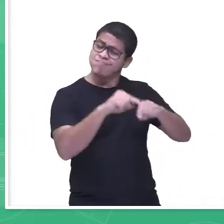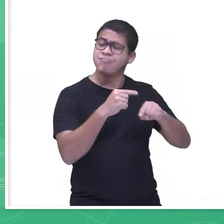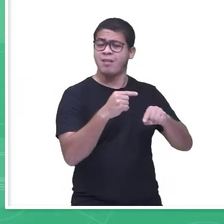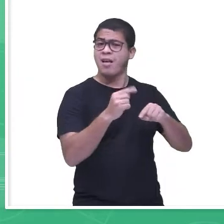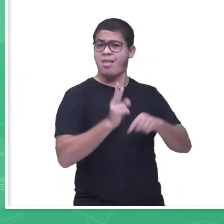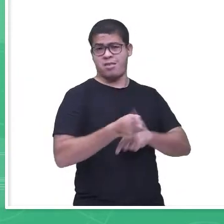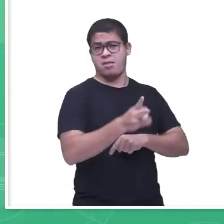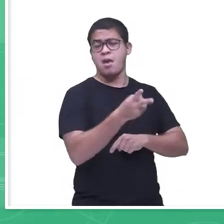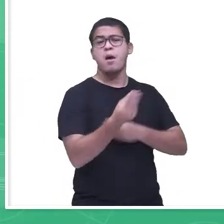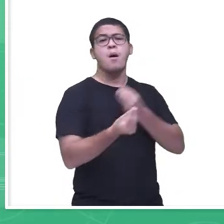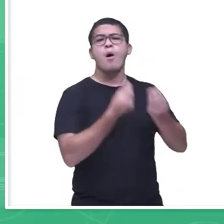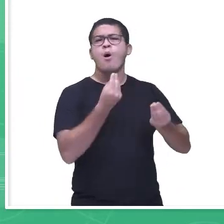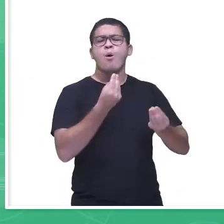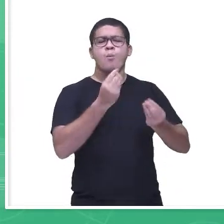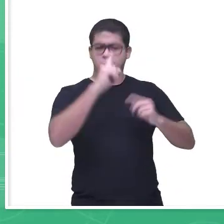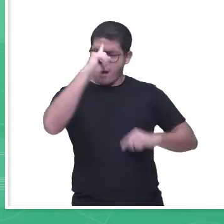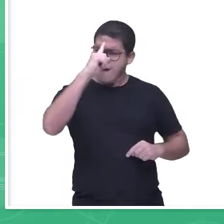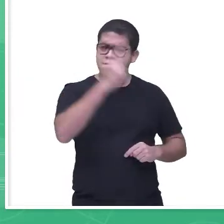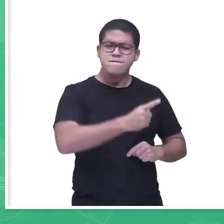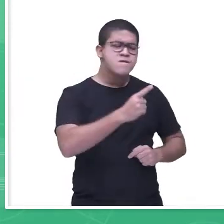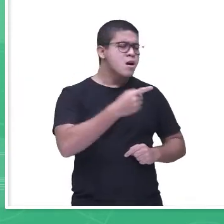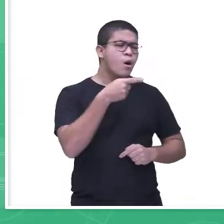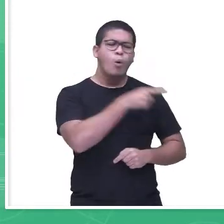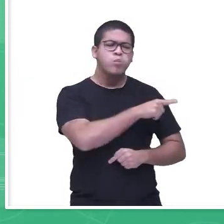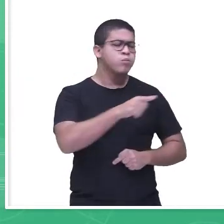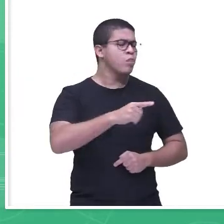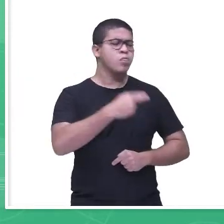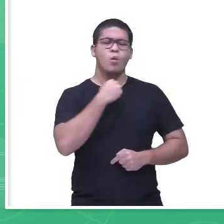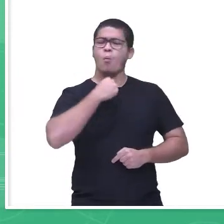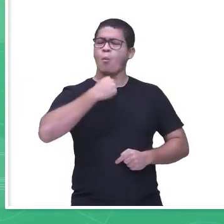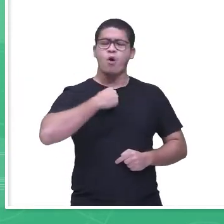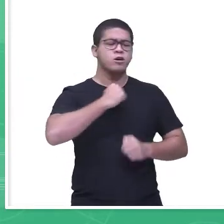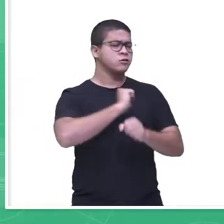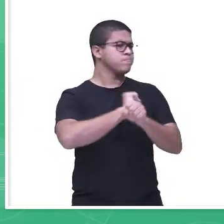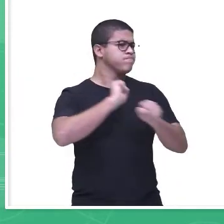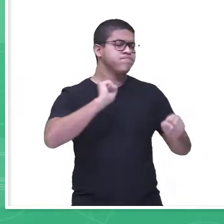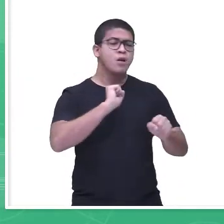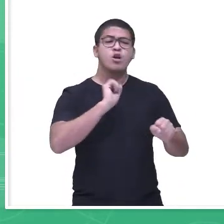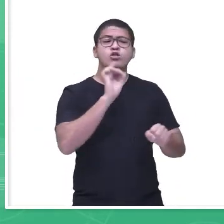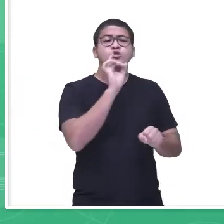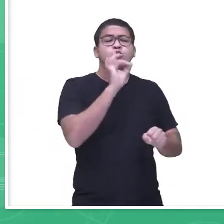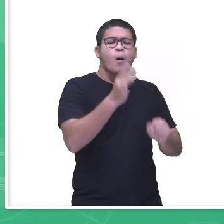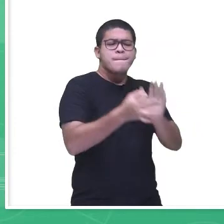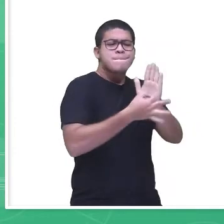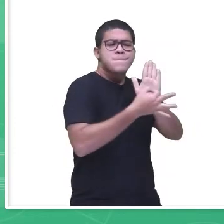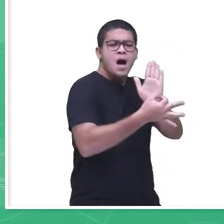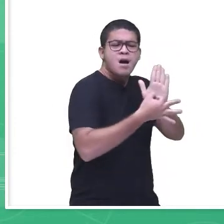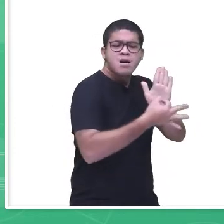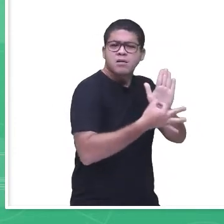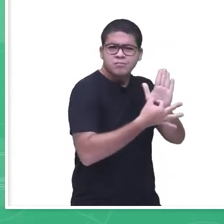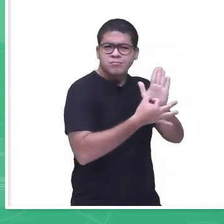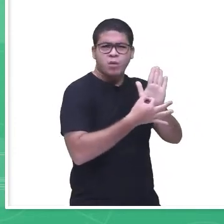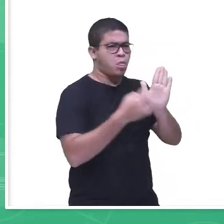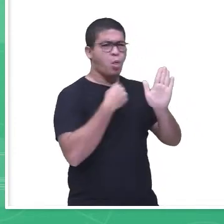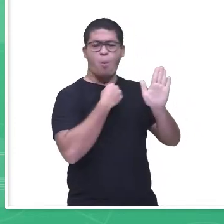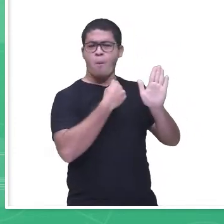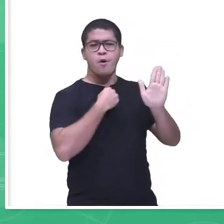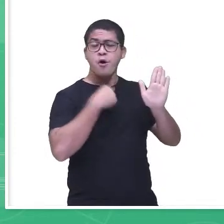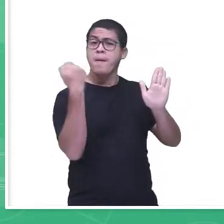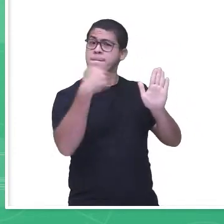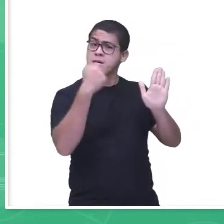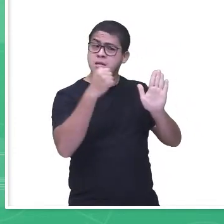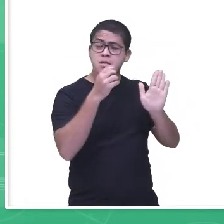O Sócrates acusava esses sofistas de estarem preocupados apenas, a preocupação deles